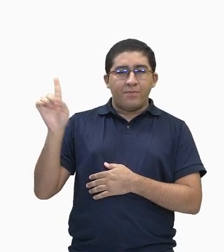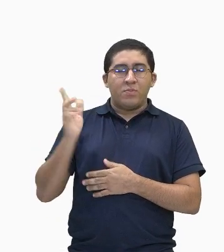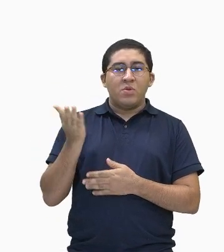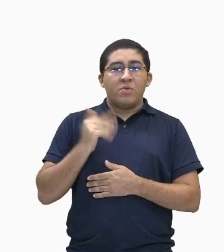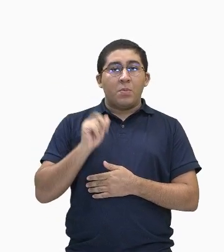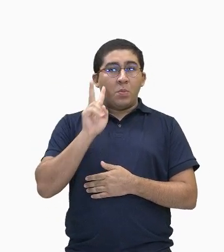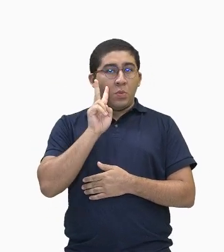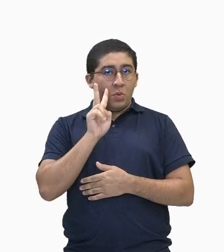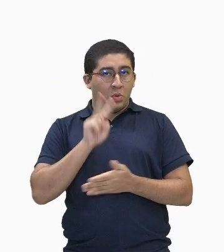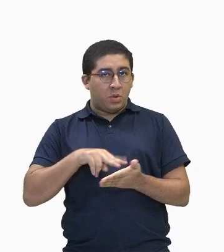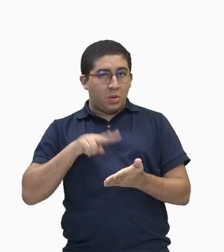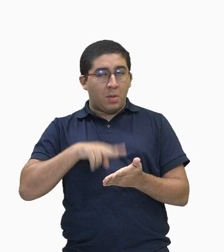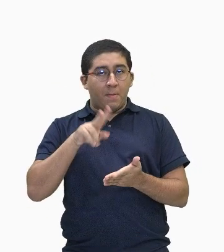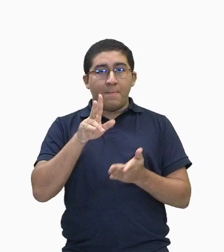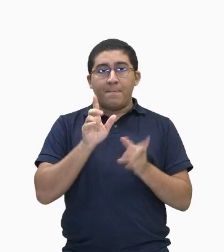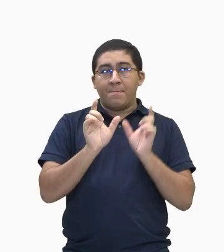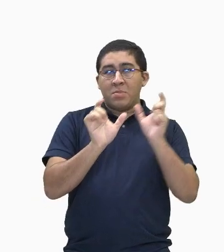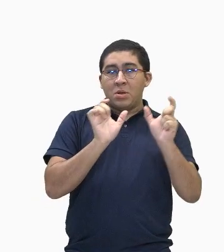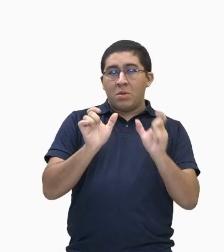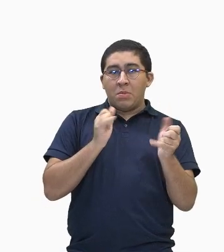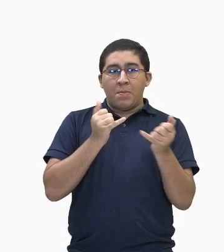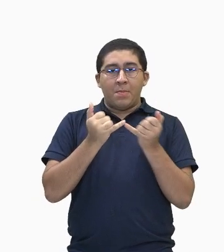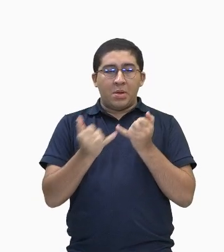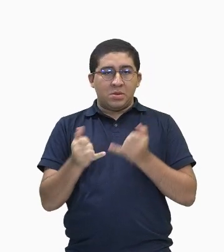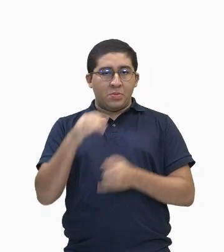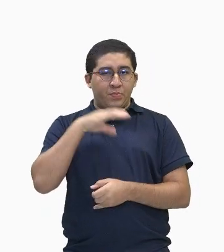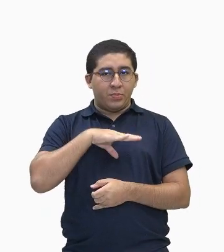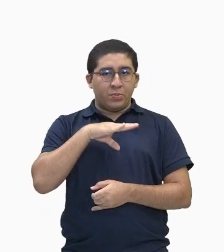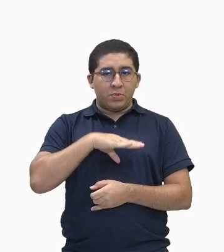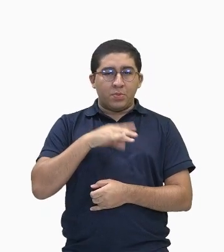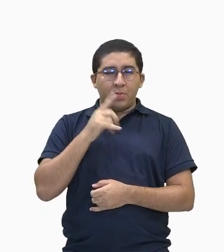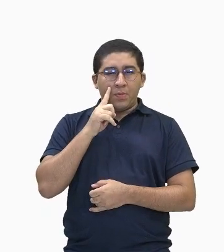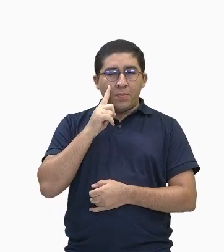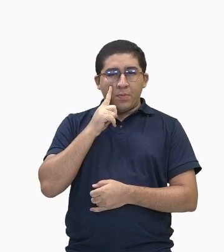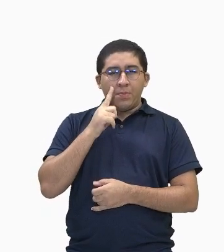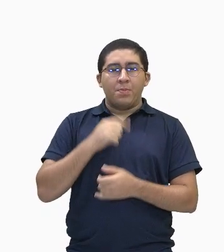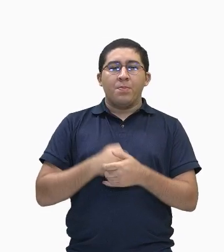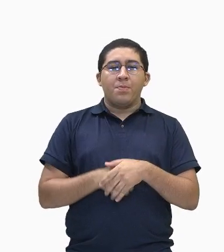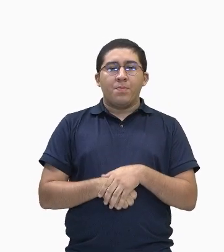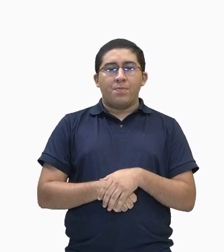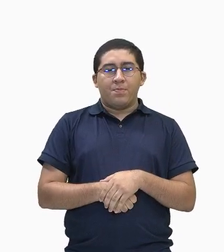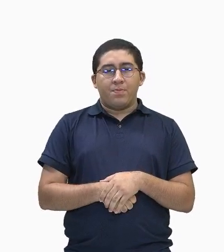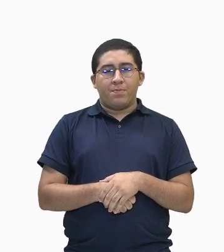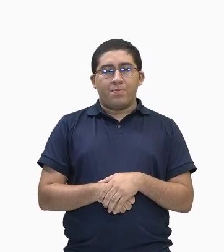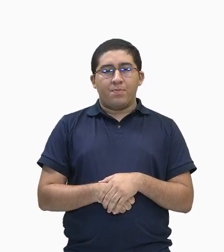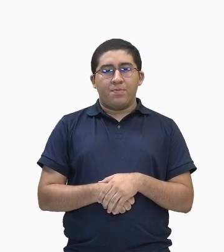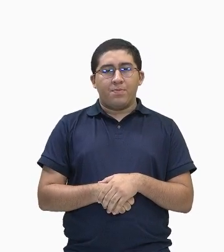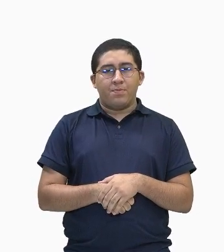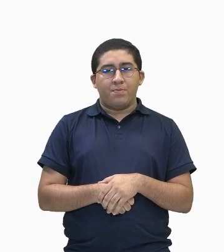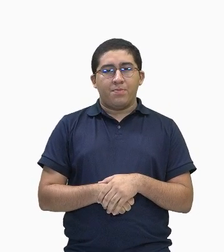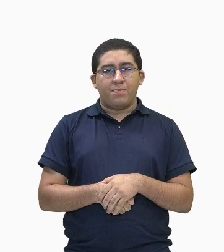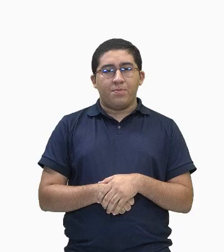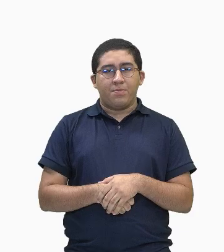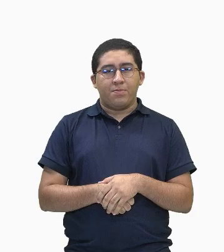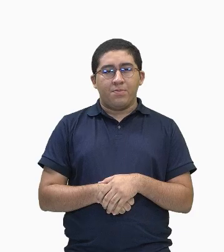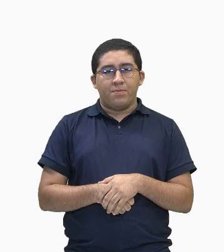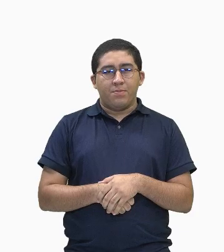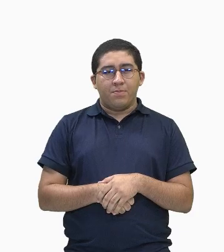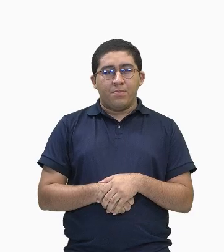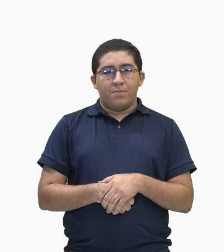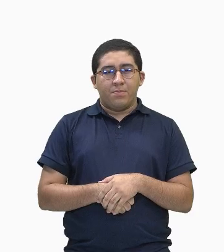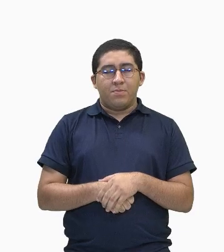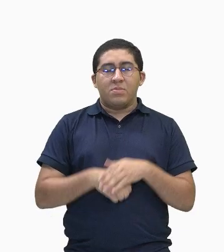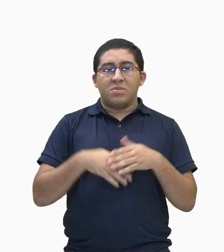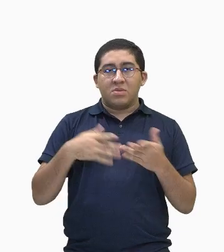palavras cognatas que eu encontrei nesse parágrafo bem pequeno. Vamos lá. Microscopic creatures. Então,